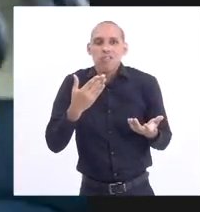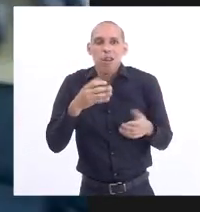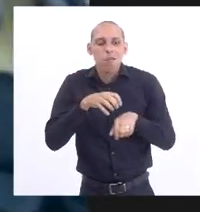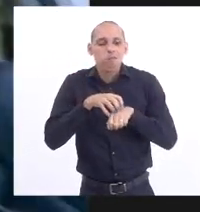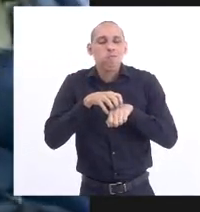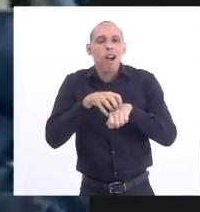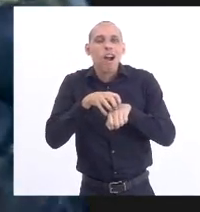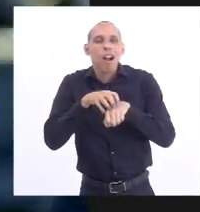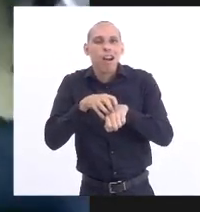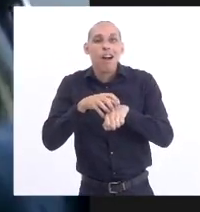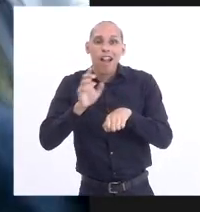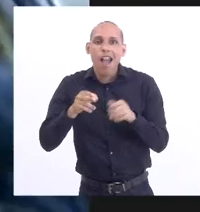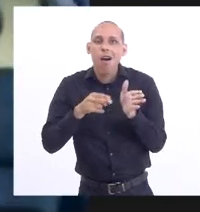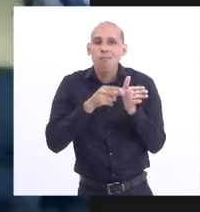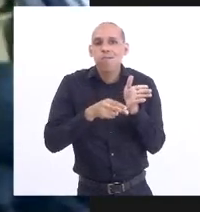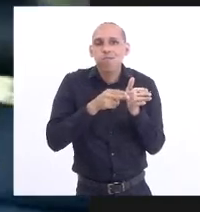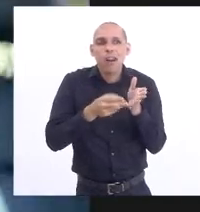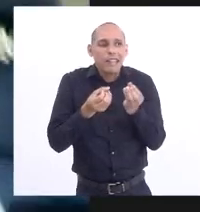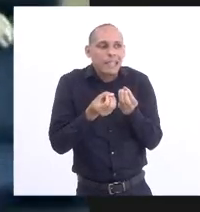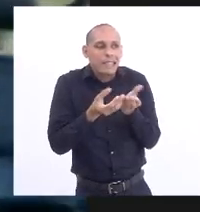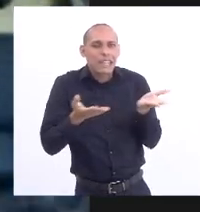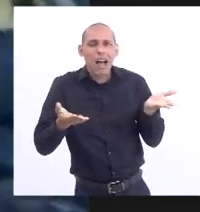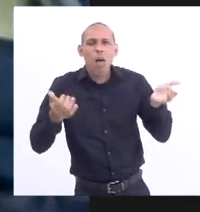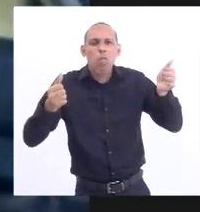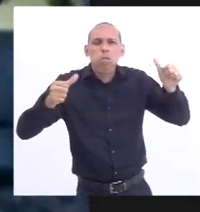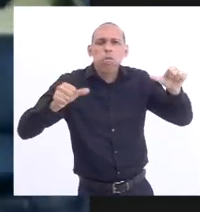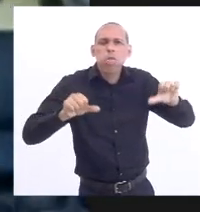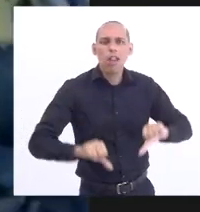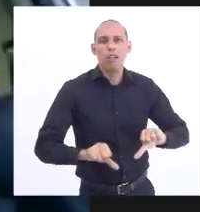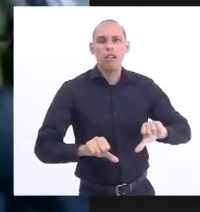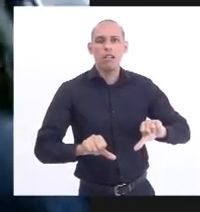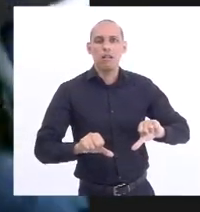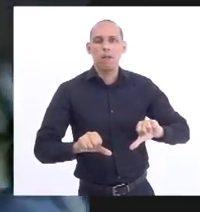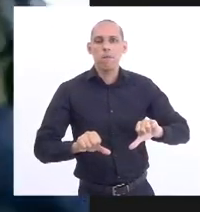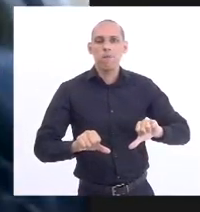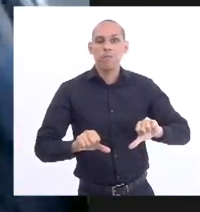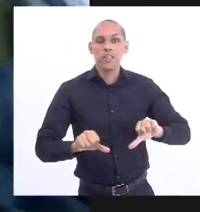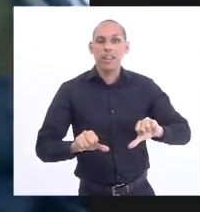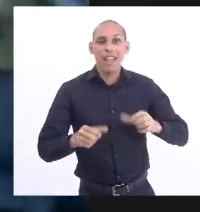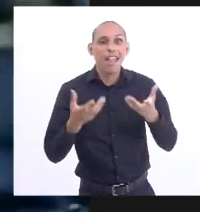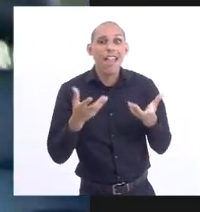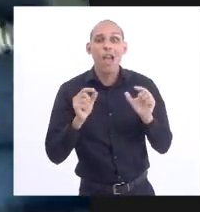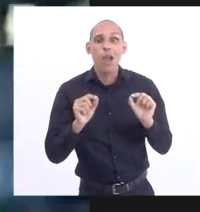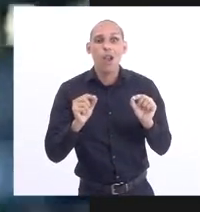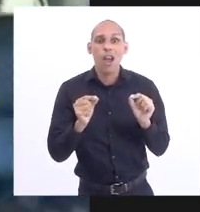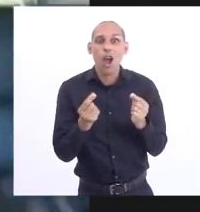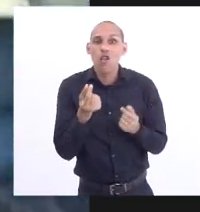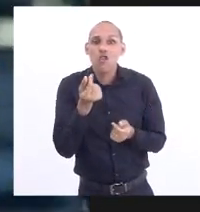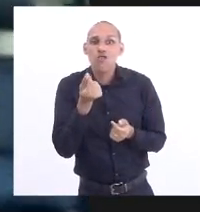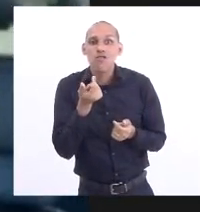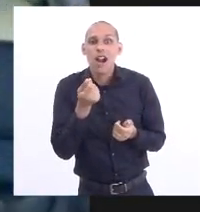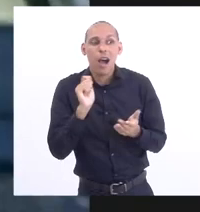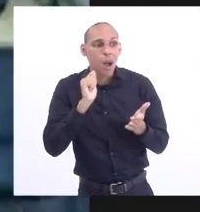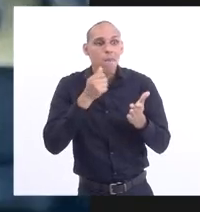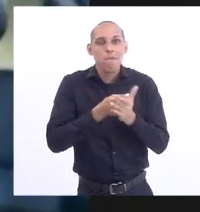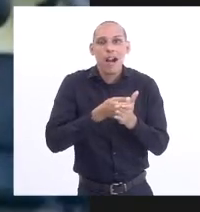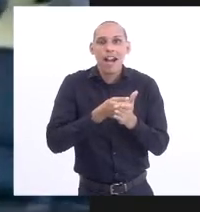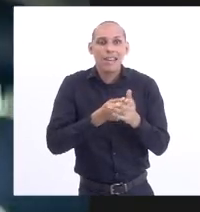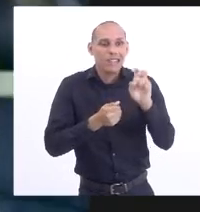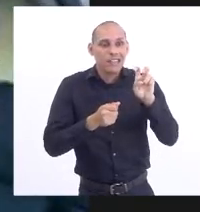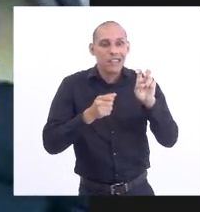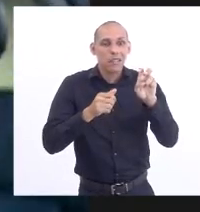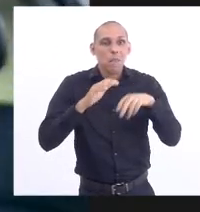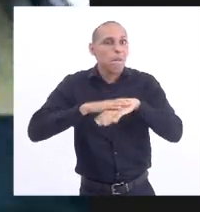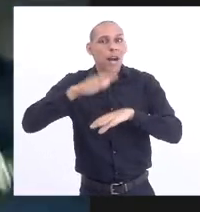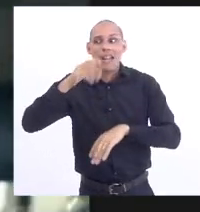vem oferecido pela Supervia de péssima qualidade. Ainda mais que ainda querem aumentar a passagem de 5 okay. para 7 reais. Então,